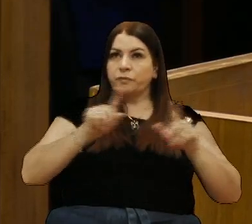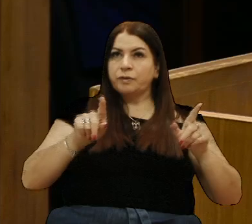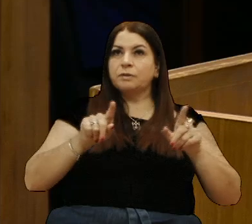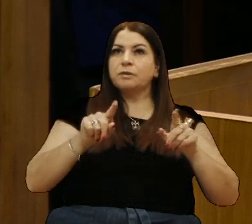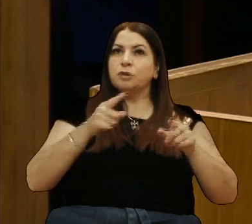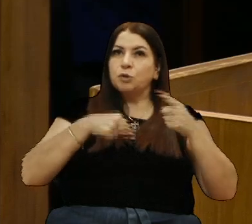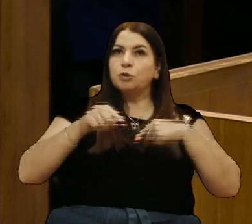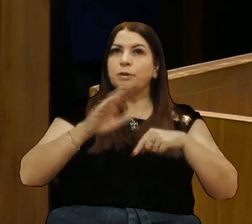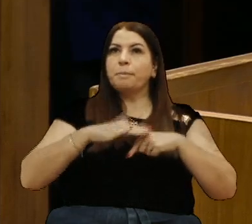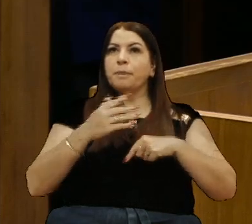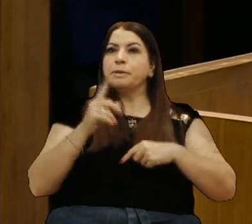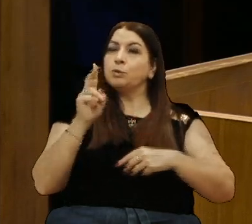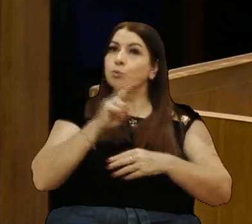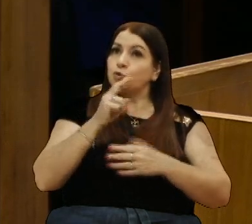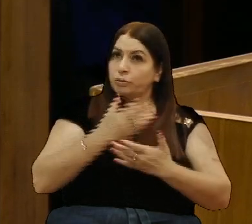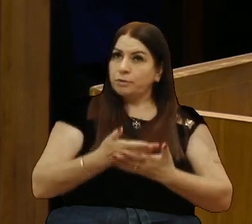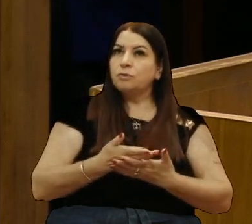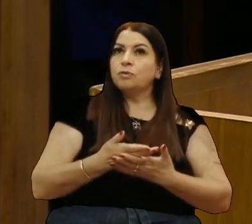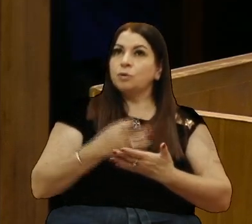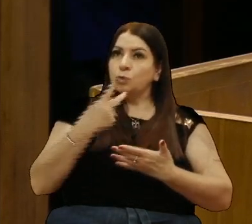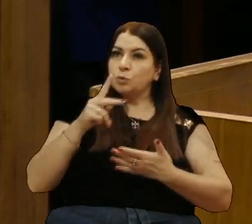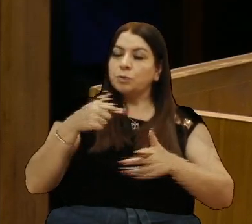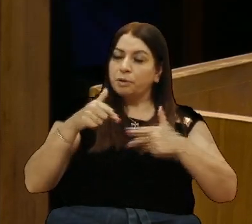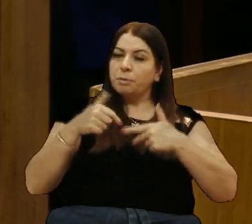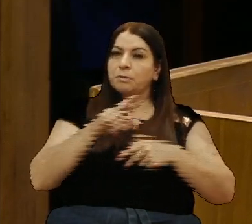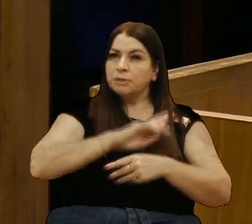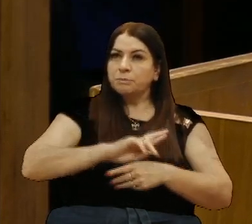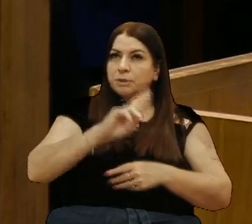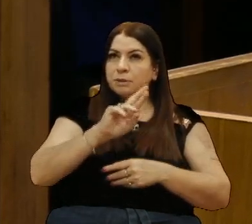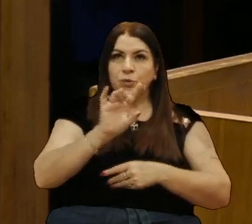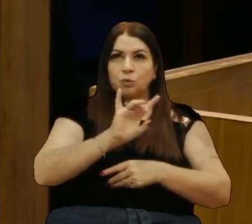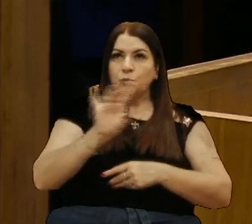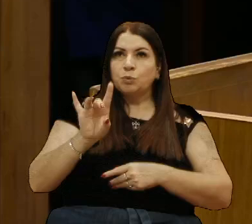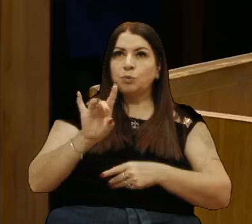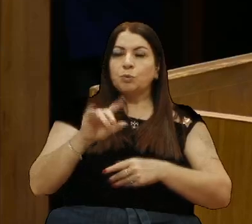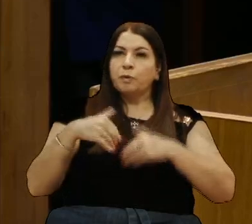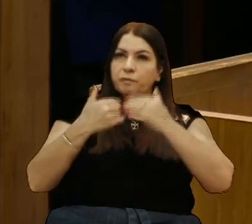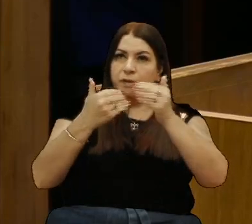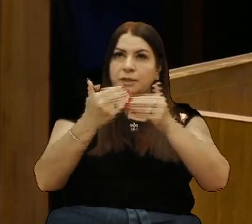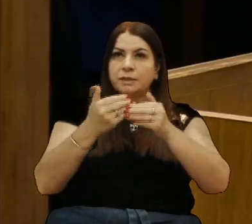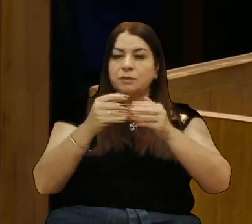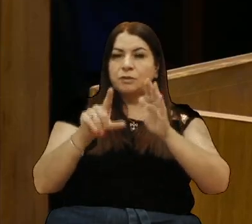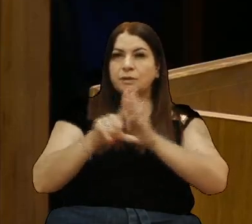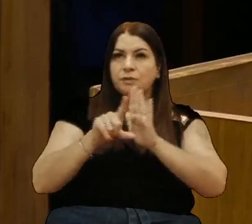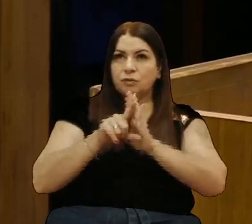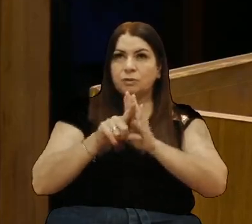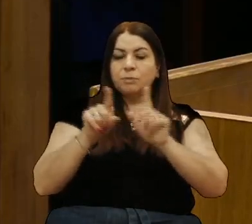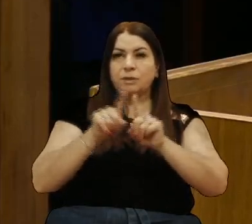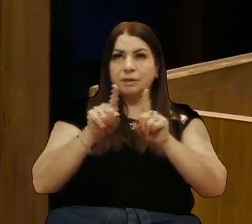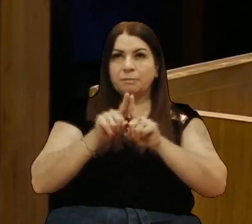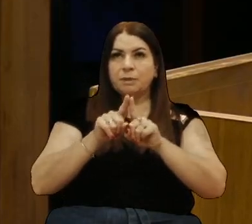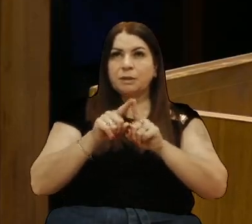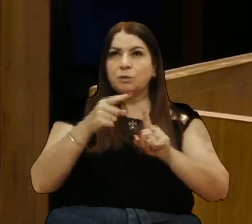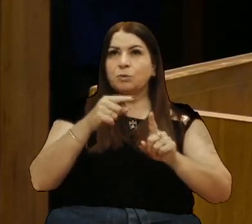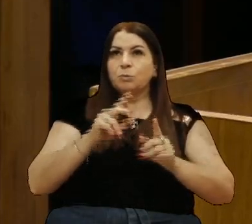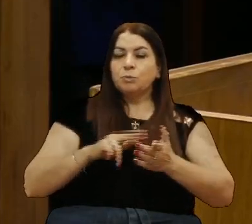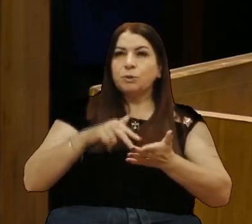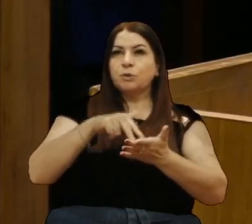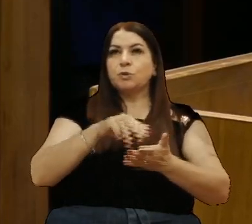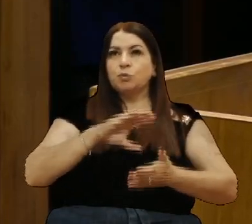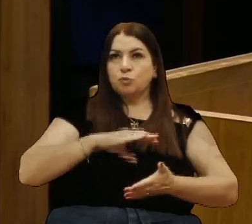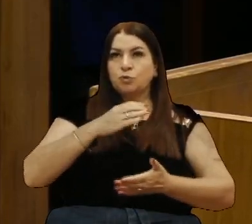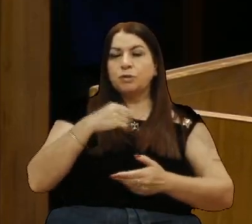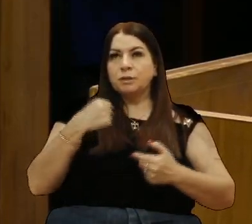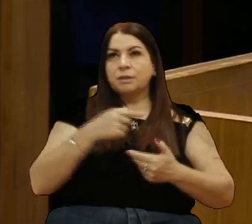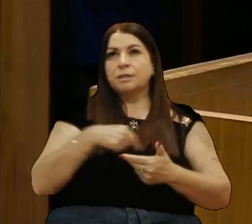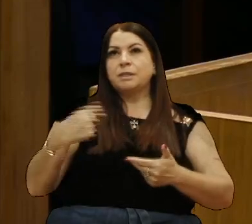tornam cada vez mais urgentes, sua atuação representa não apenas um avanço legislativo, mas também um posicionamento corajoso e